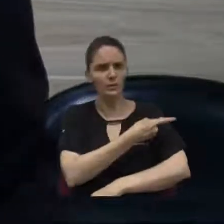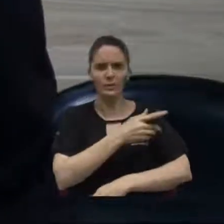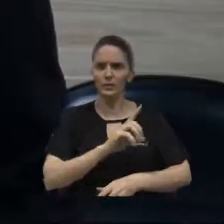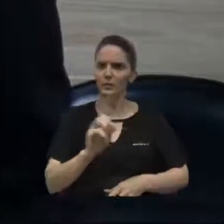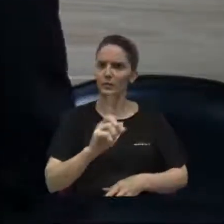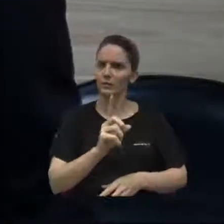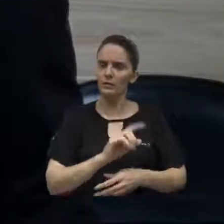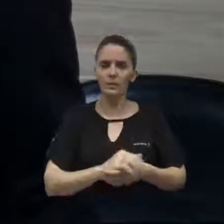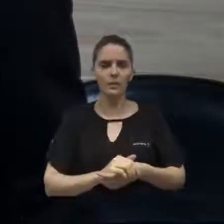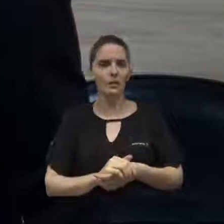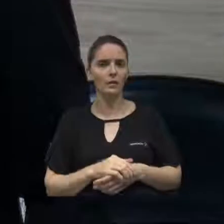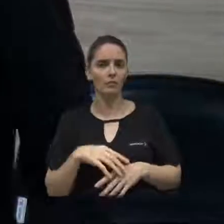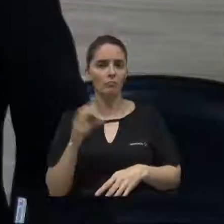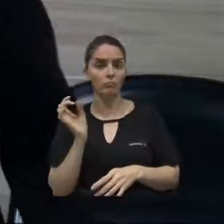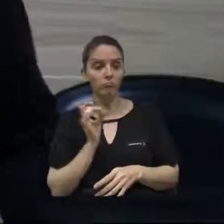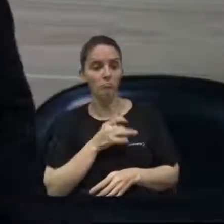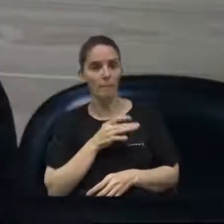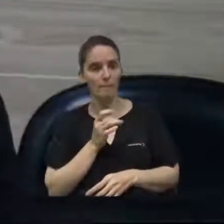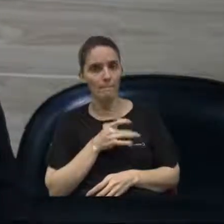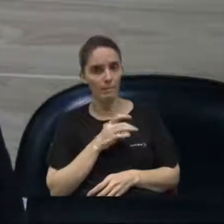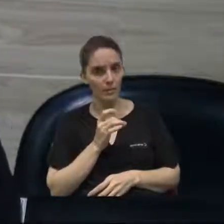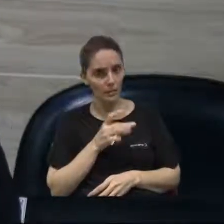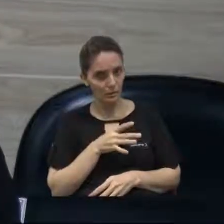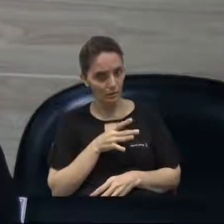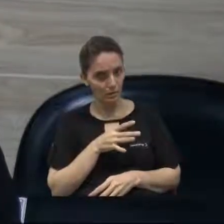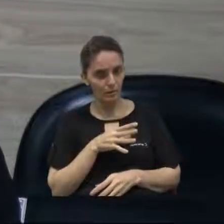tomar a vacina, com muito medo.